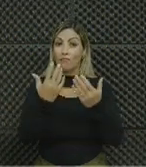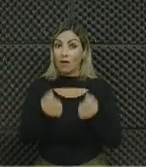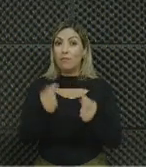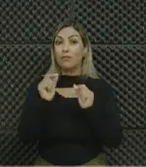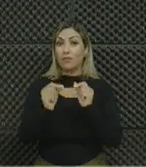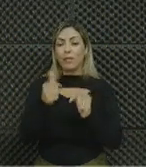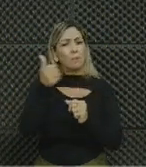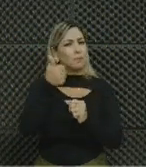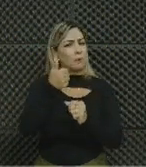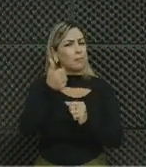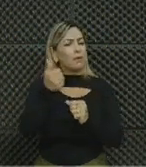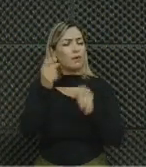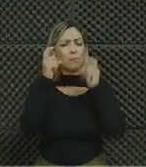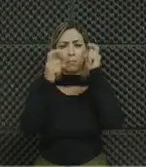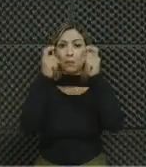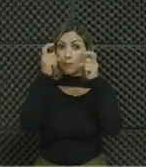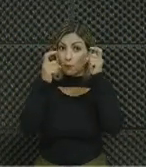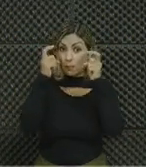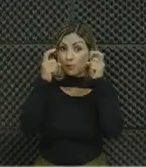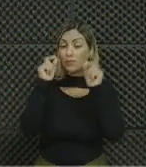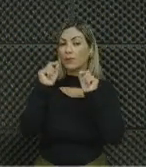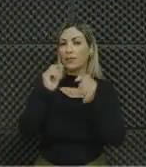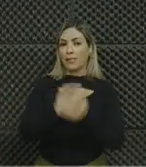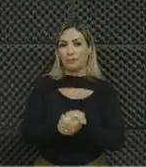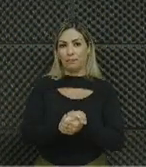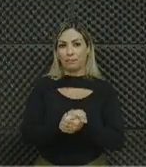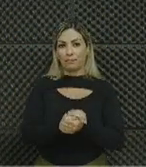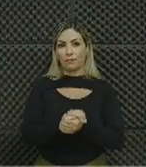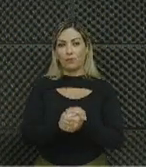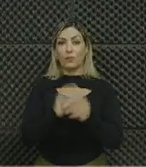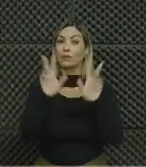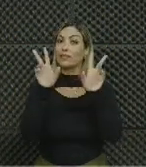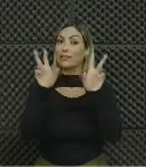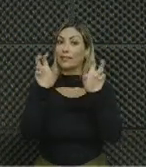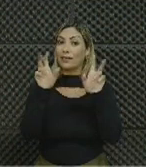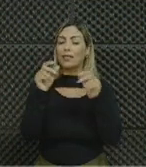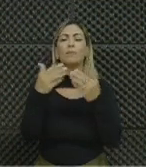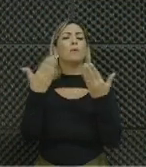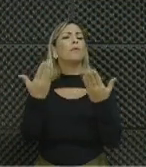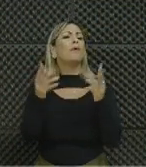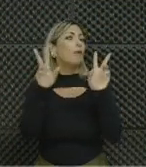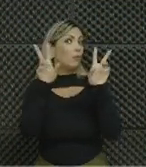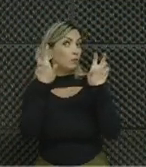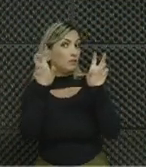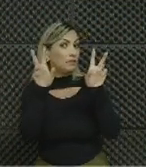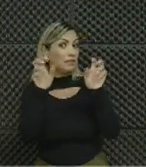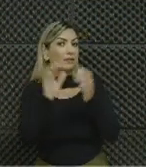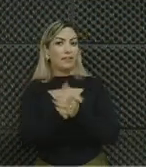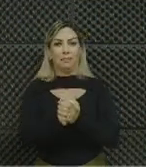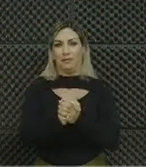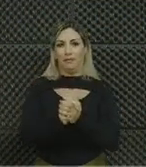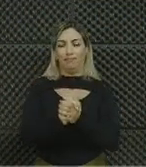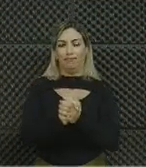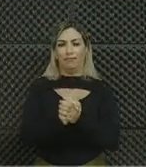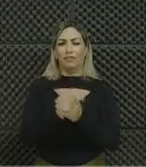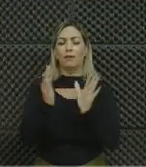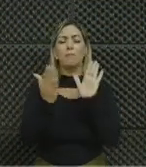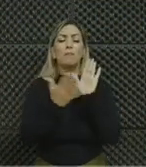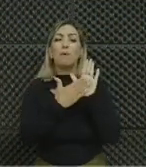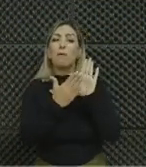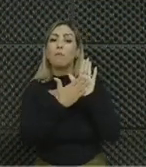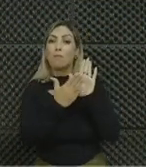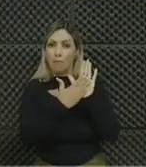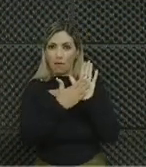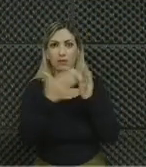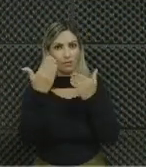a primeira preocupação que nós teremos é o quê? Com o tema. Qual é o tema que vai ser